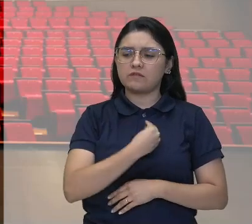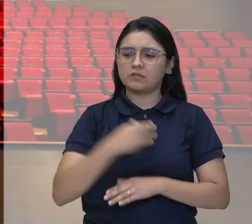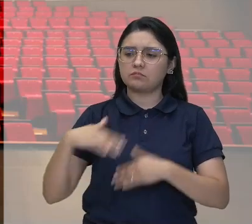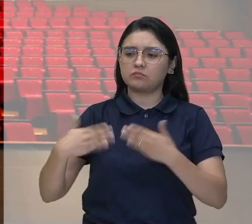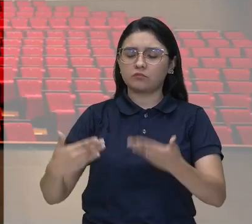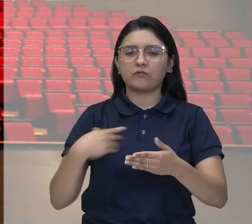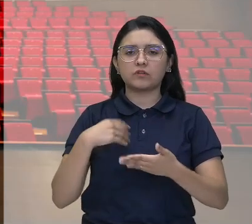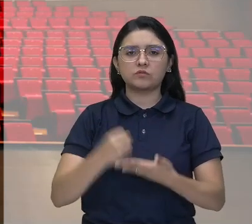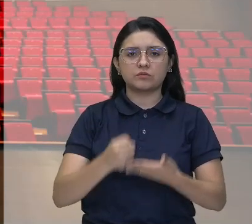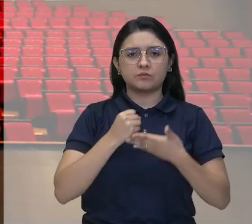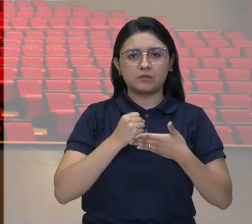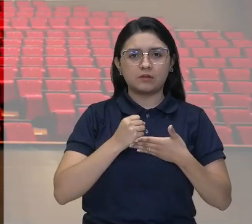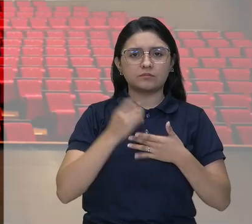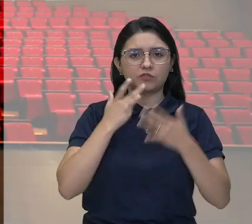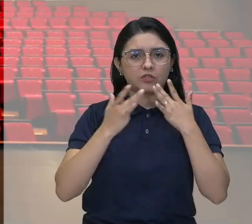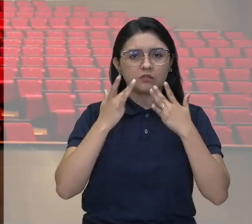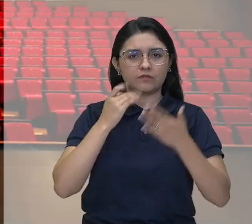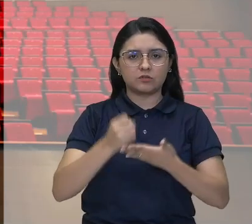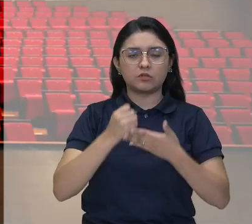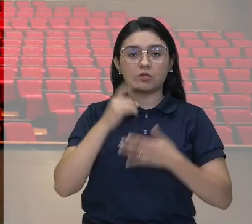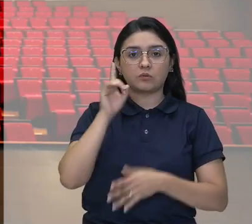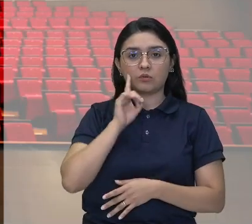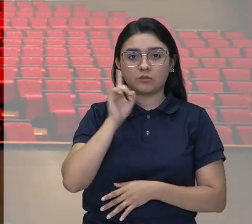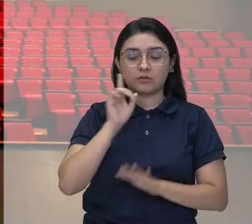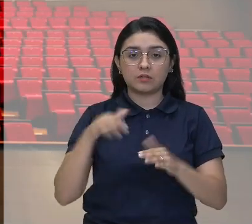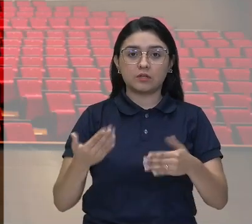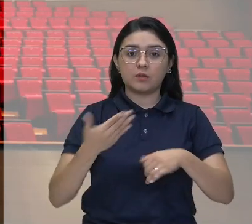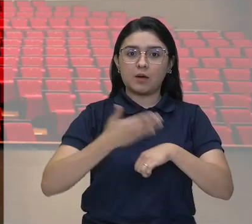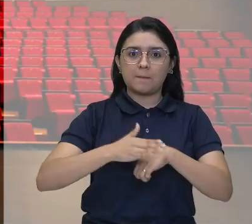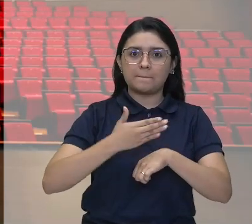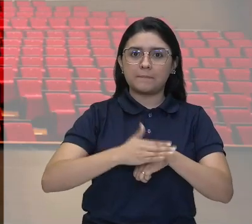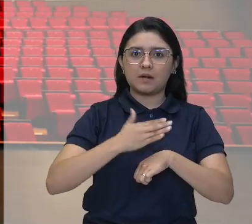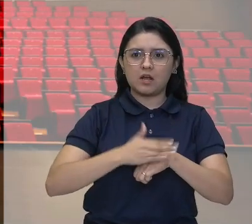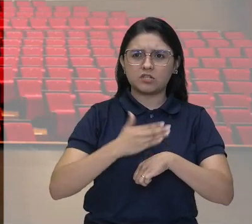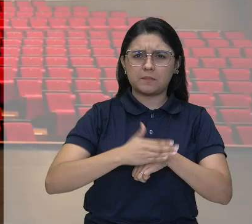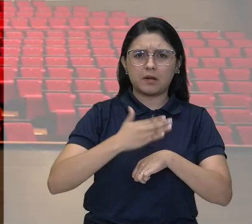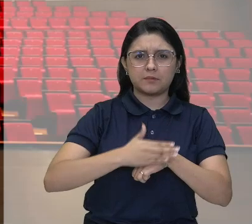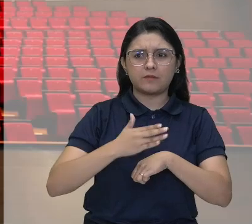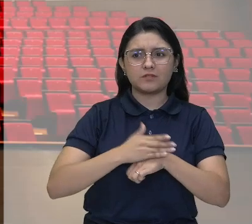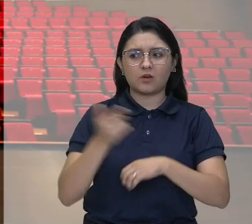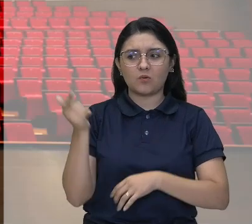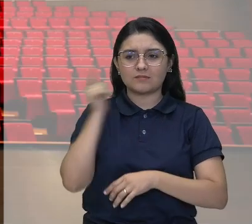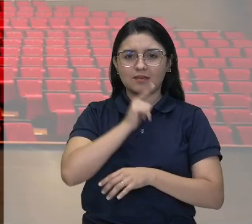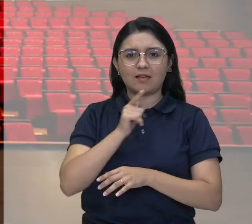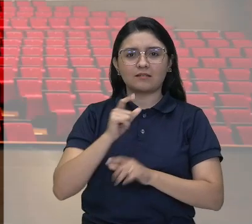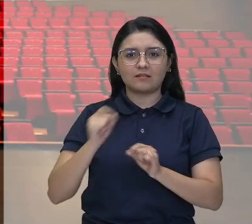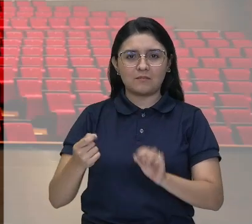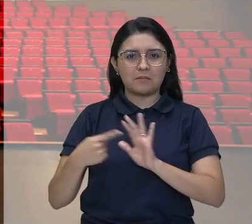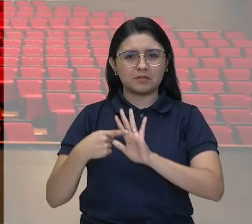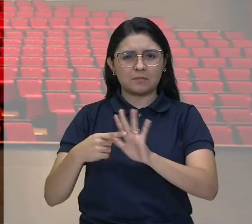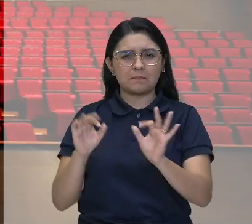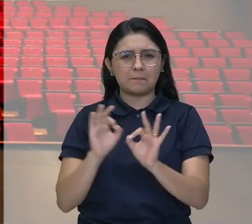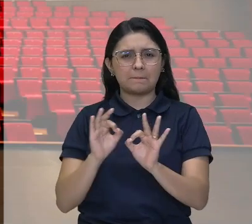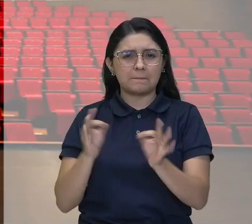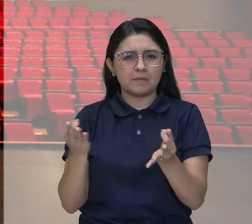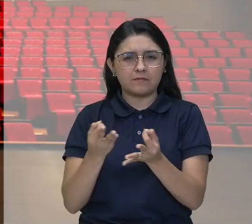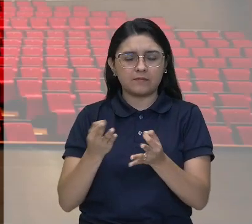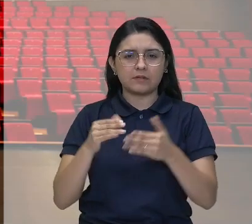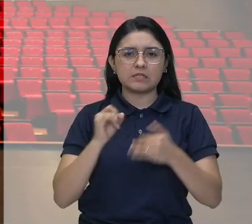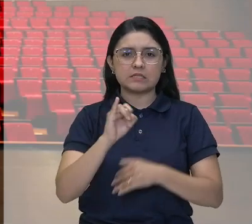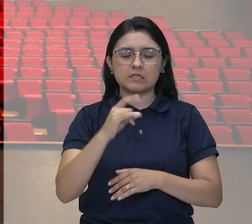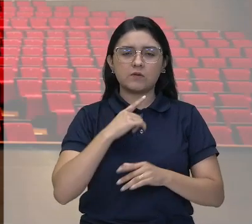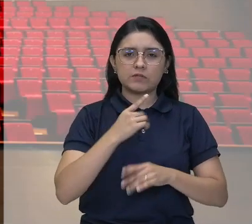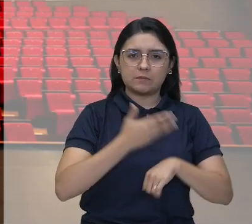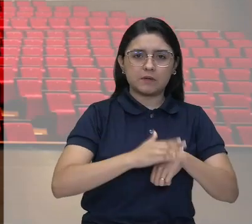nos ajudar todos os dias. Então, a prática leva à perfeição. Então, você pratica suas expressões